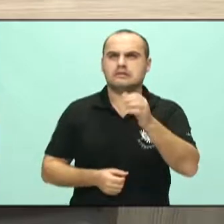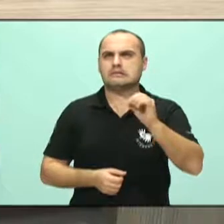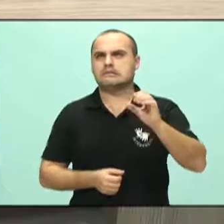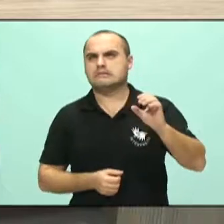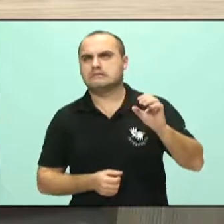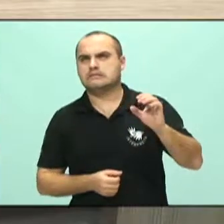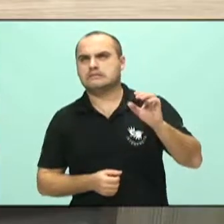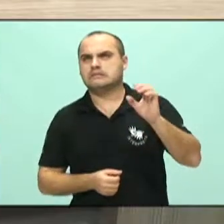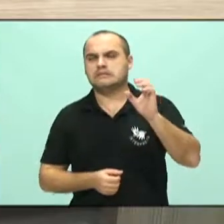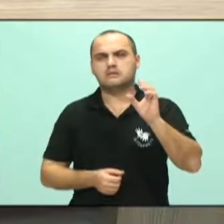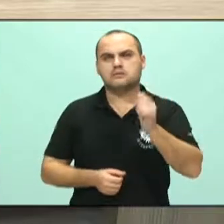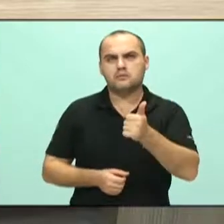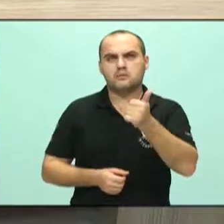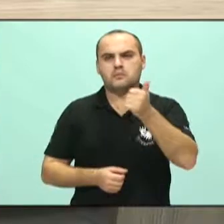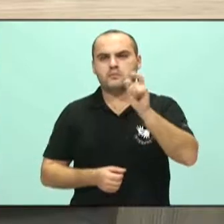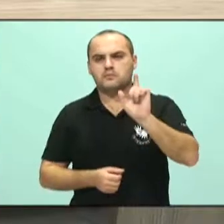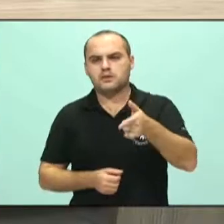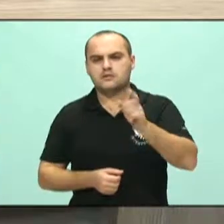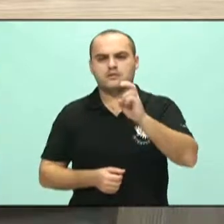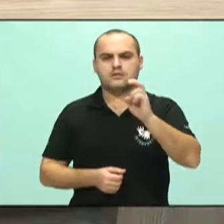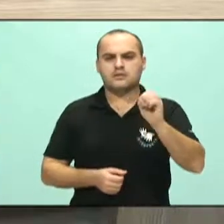1506, 10, 20 já começaram.